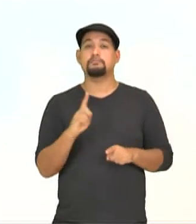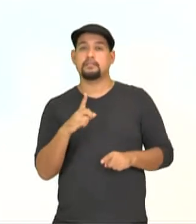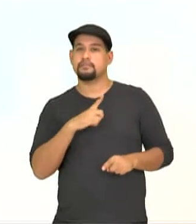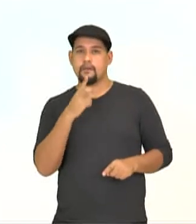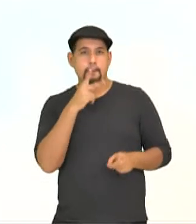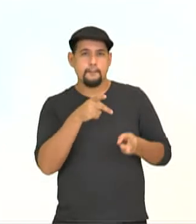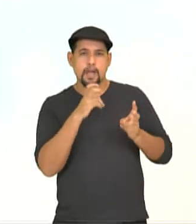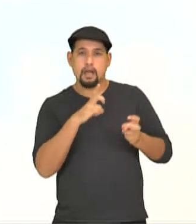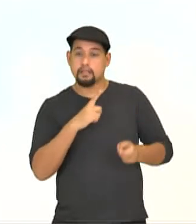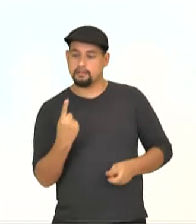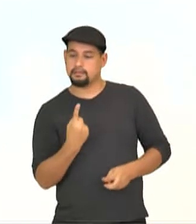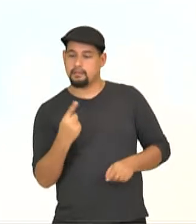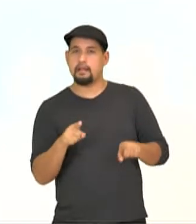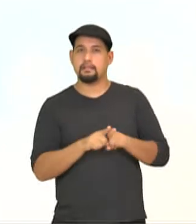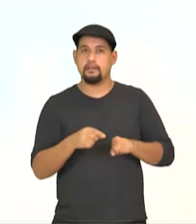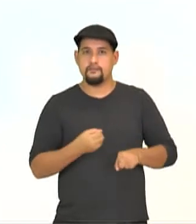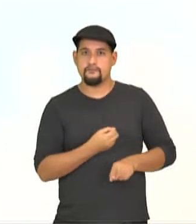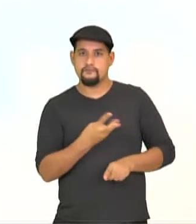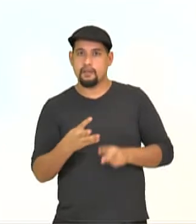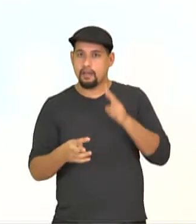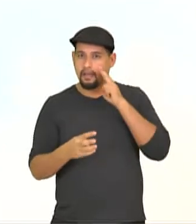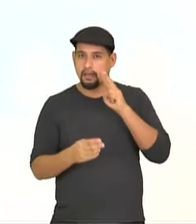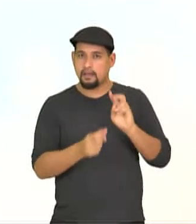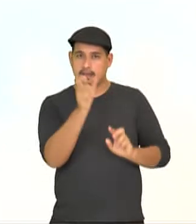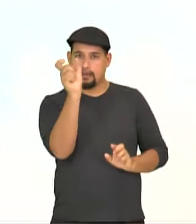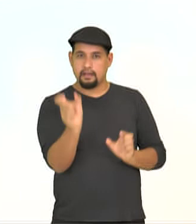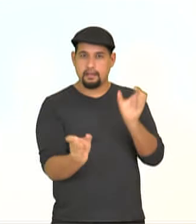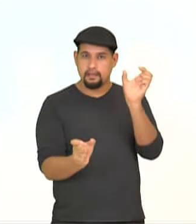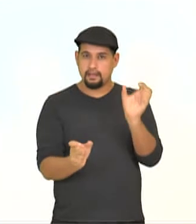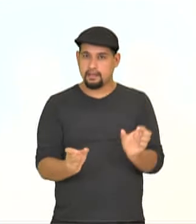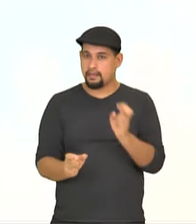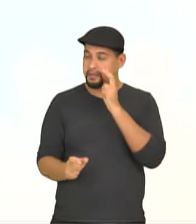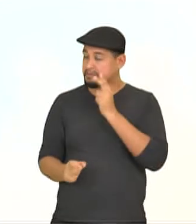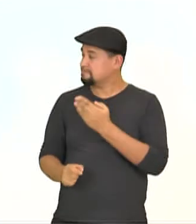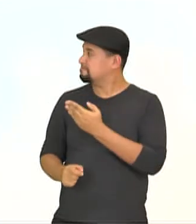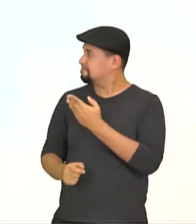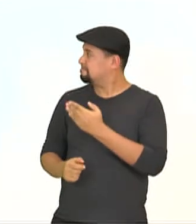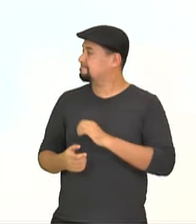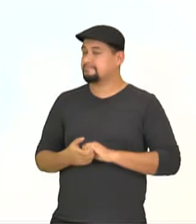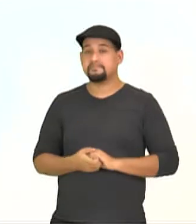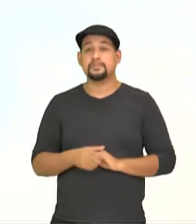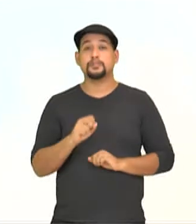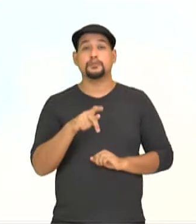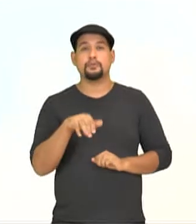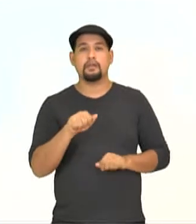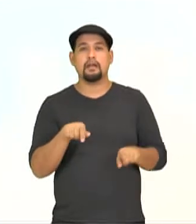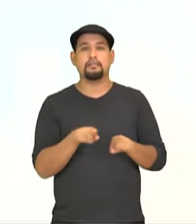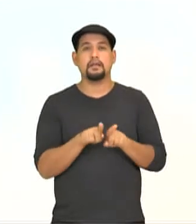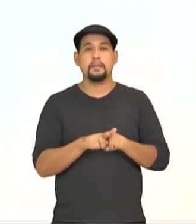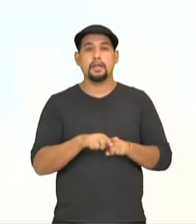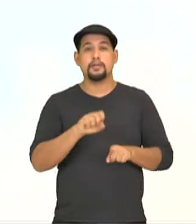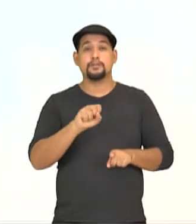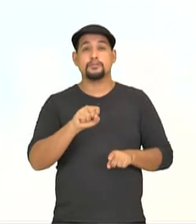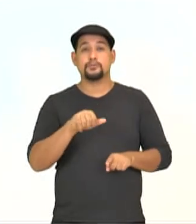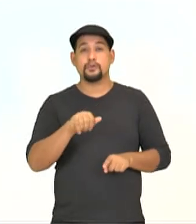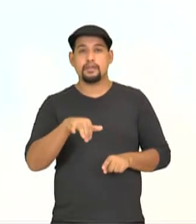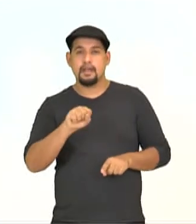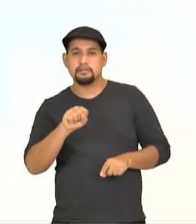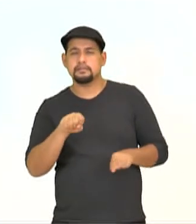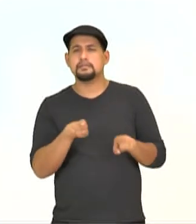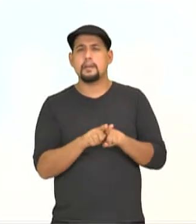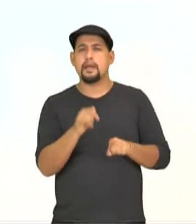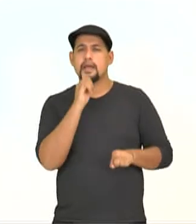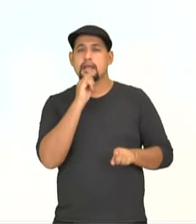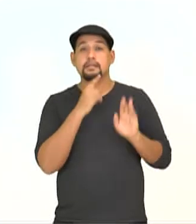nuestras. Hija vuestra, hijas vuestras. Hija suya, hijas suyas. E mais